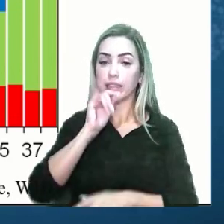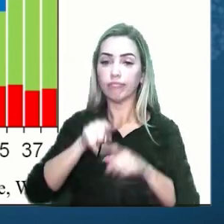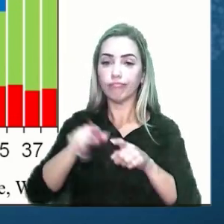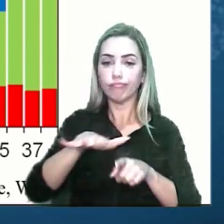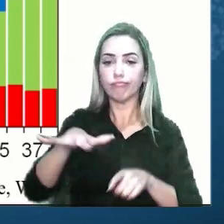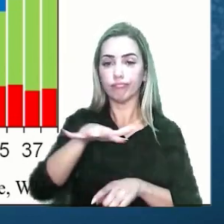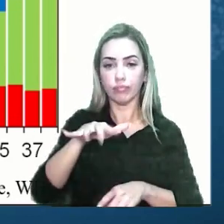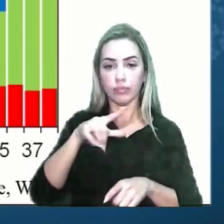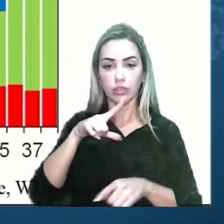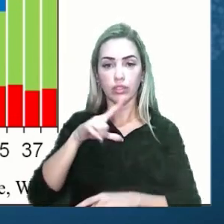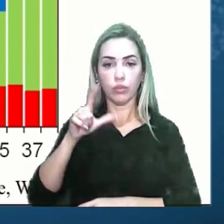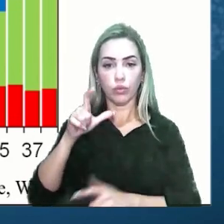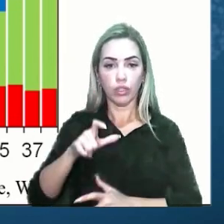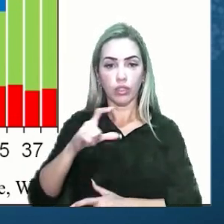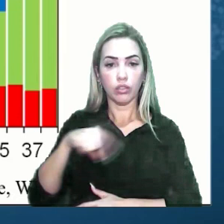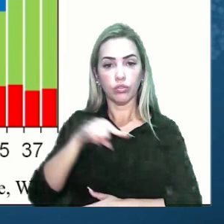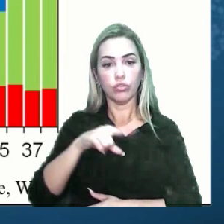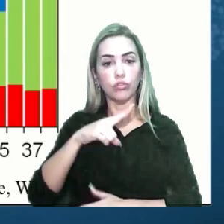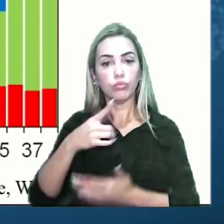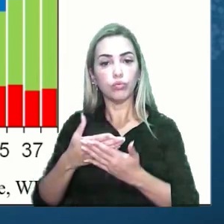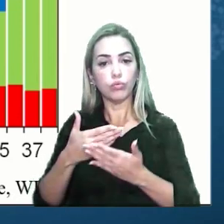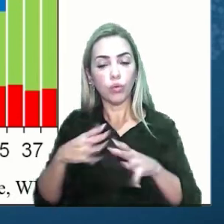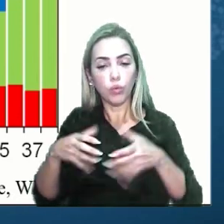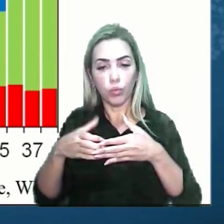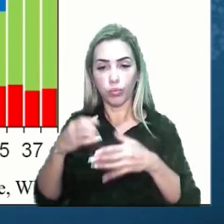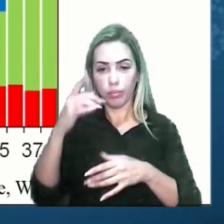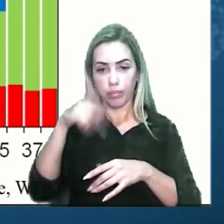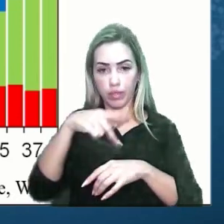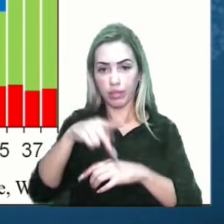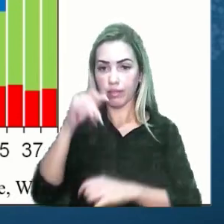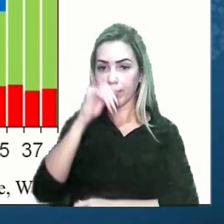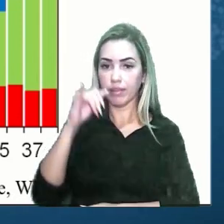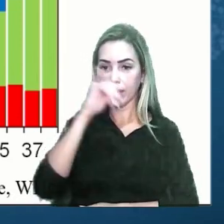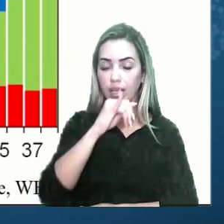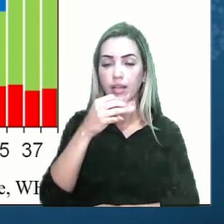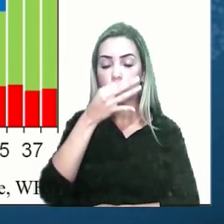sido em Oxford. Nós havíamos cooperado com um grupo de italianos que